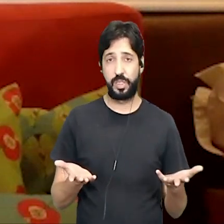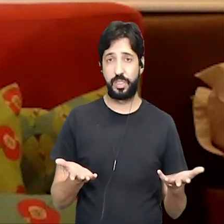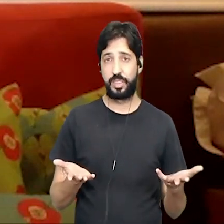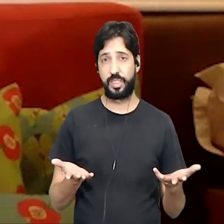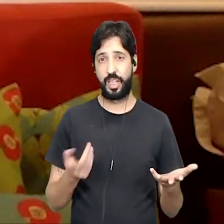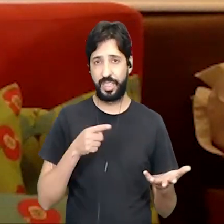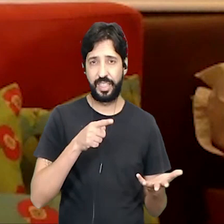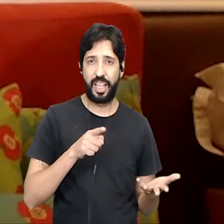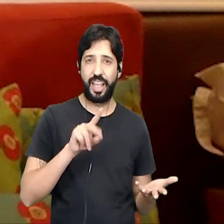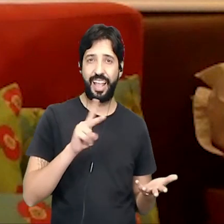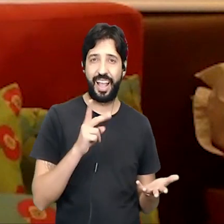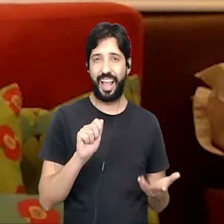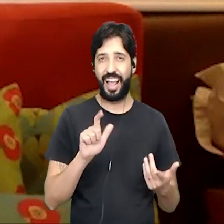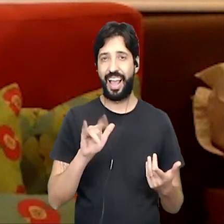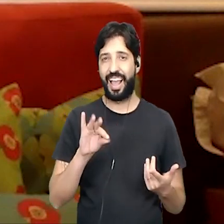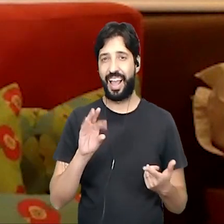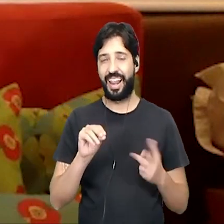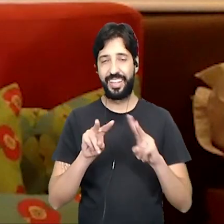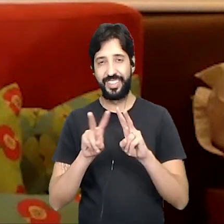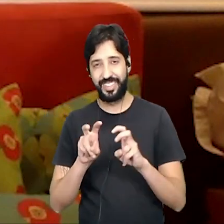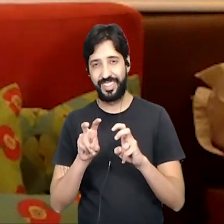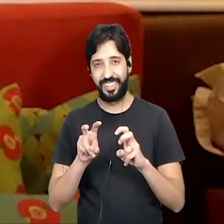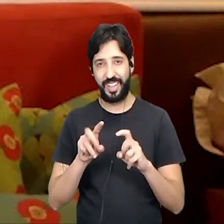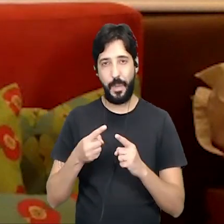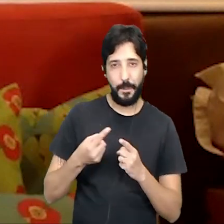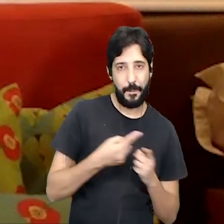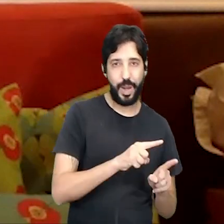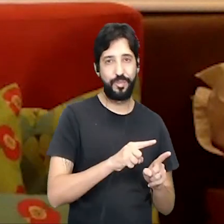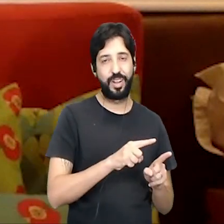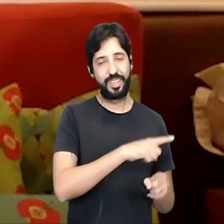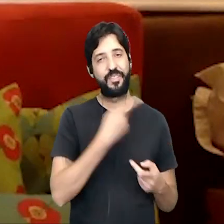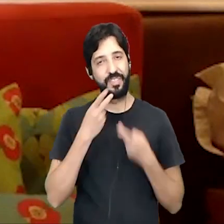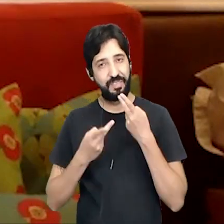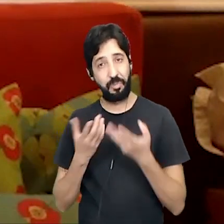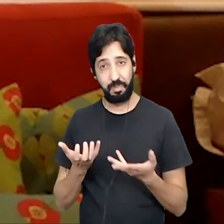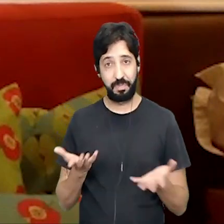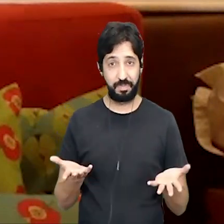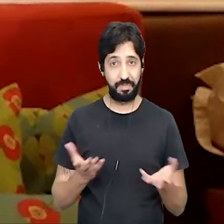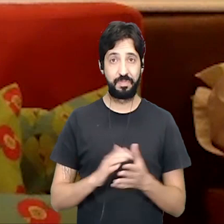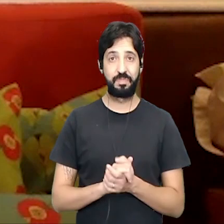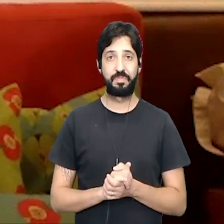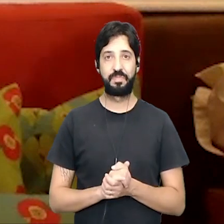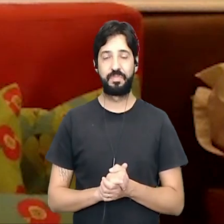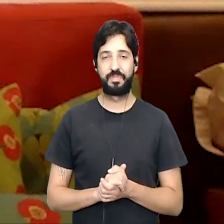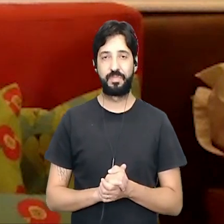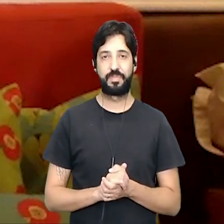é, alguma coisa que tenha, que esse hálito tenha te